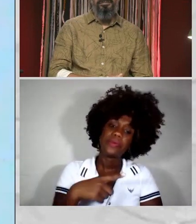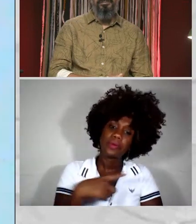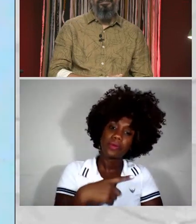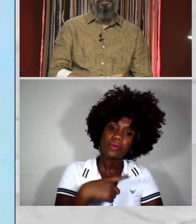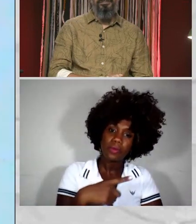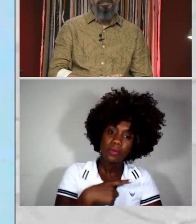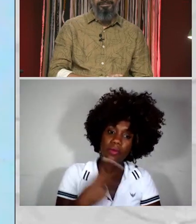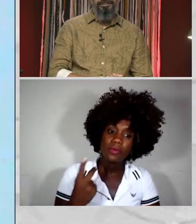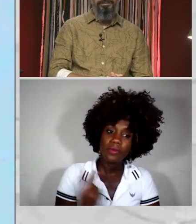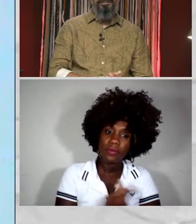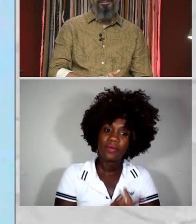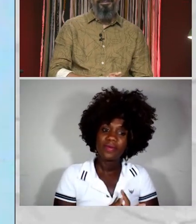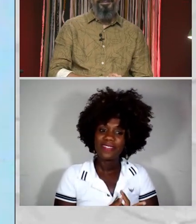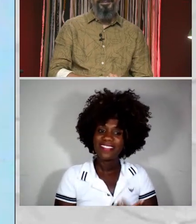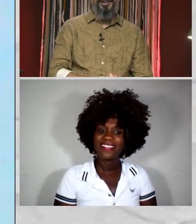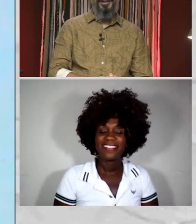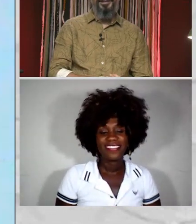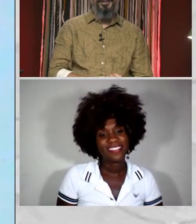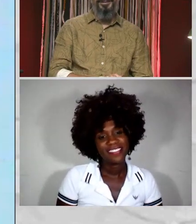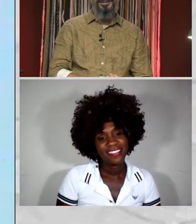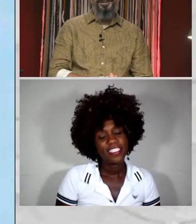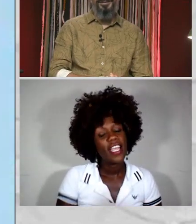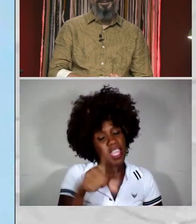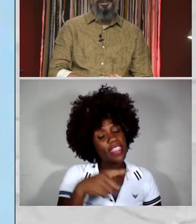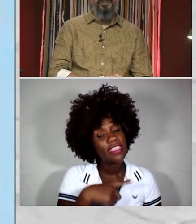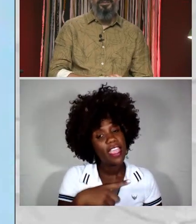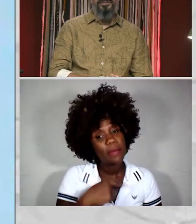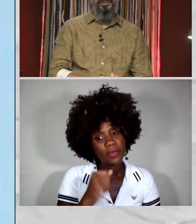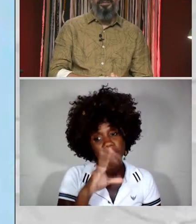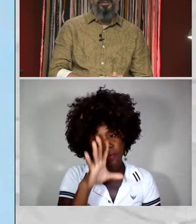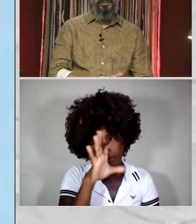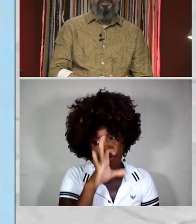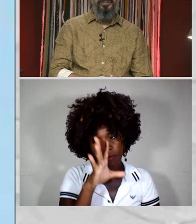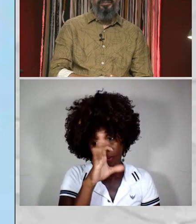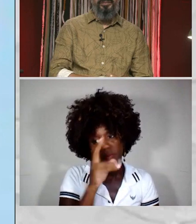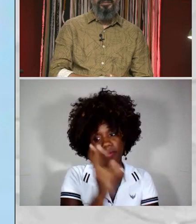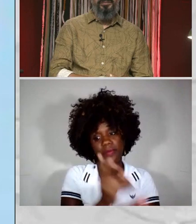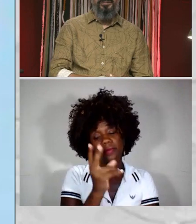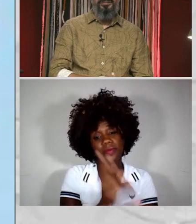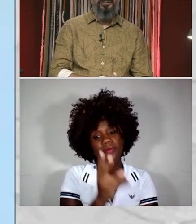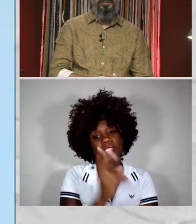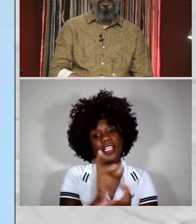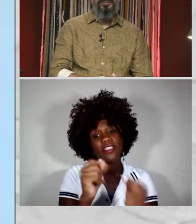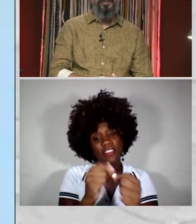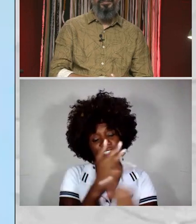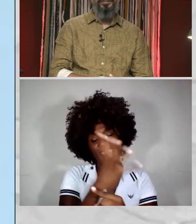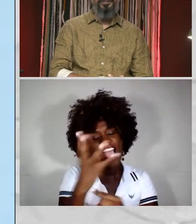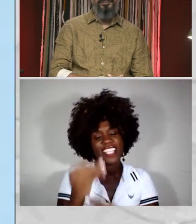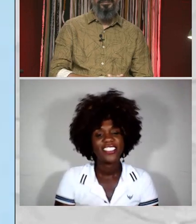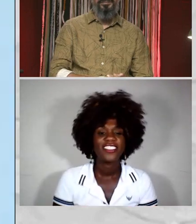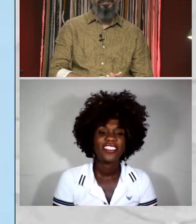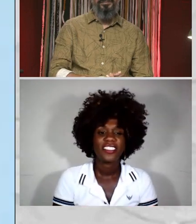agora. Sacou? Então, assim, temos que resistir, continuar e, acima de tudo, fazer arte.